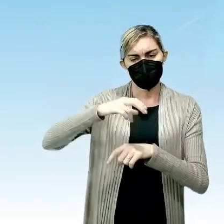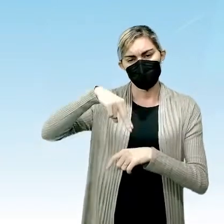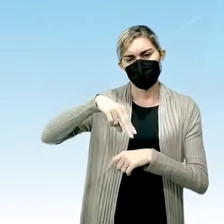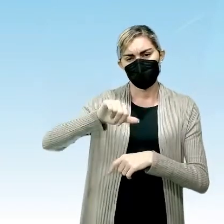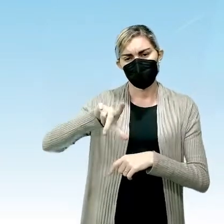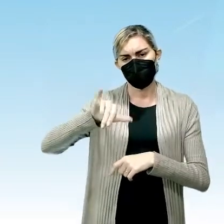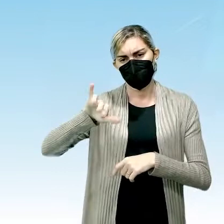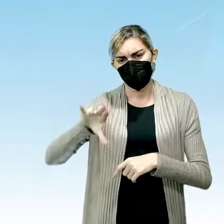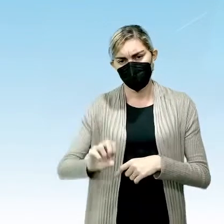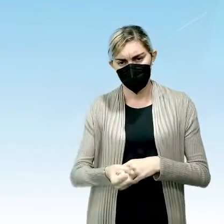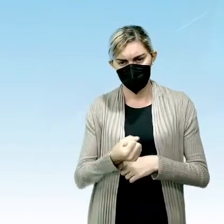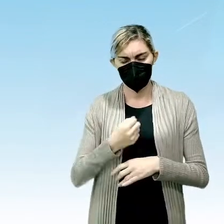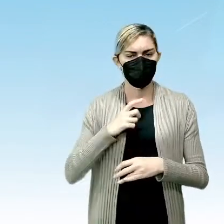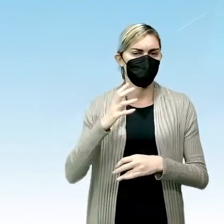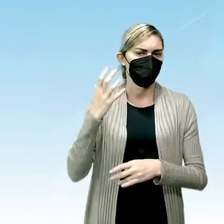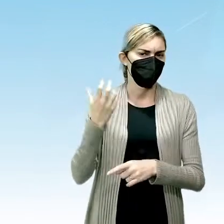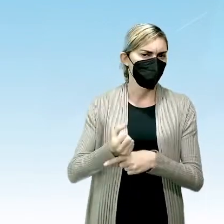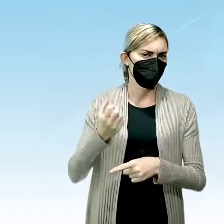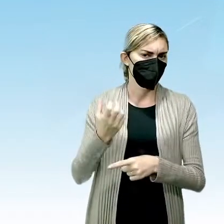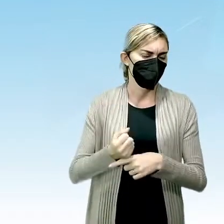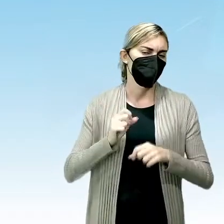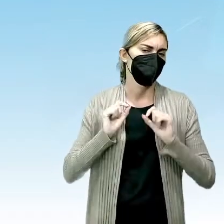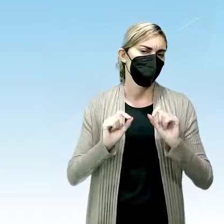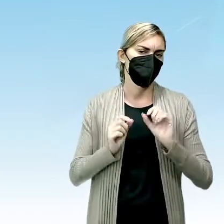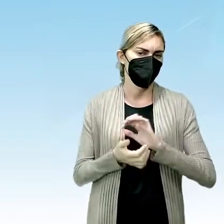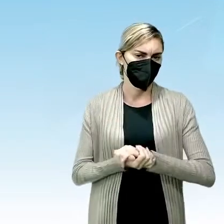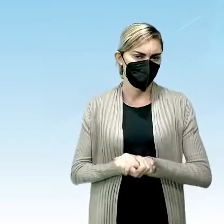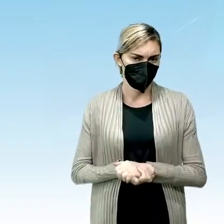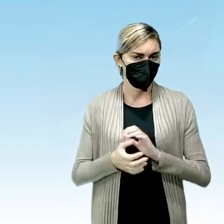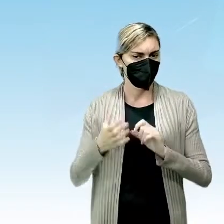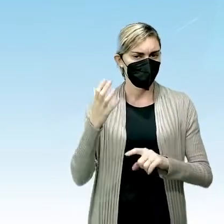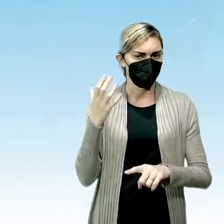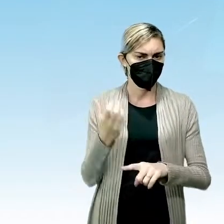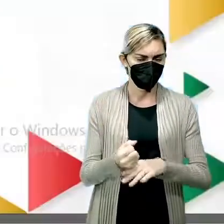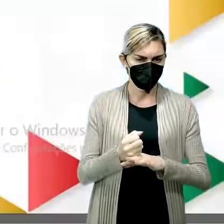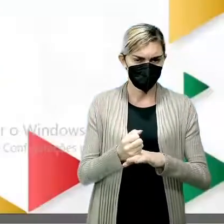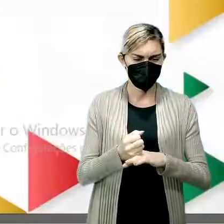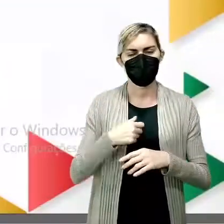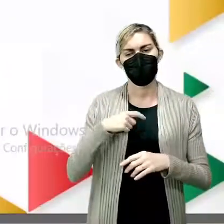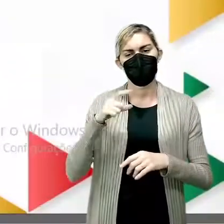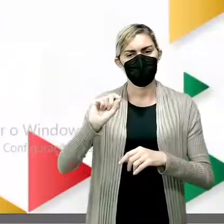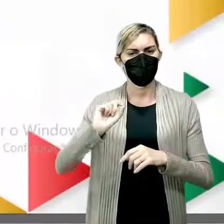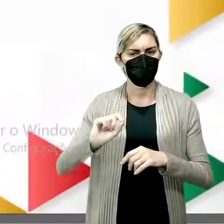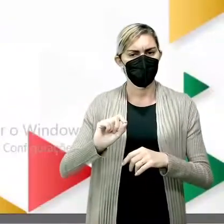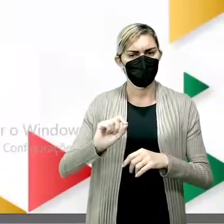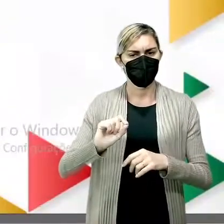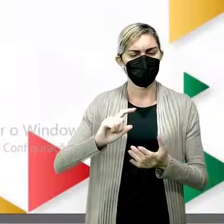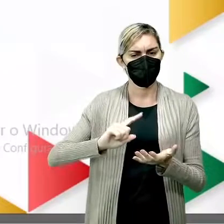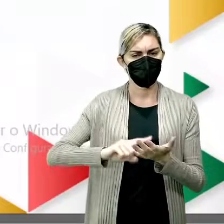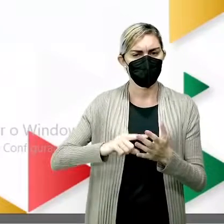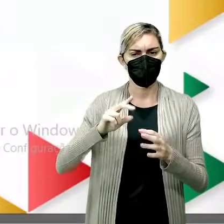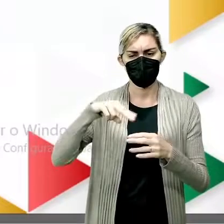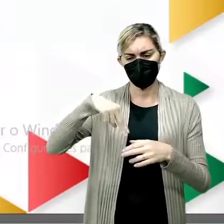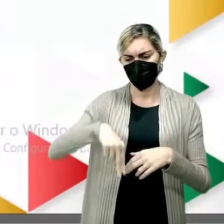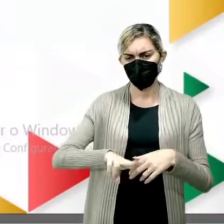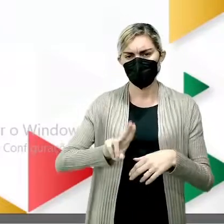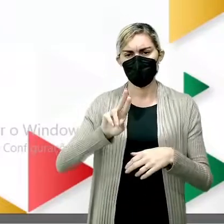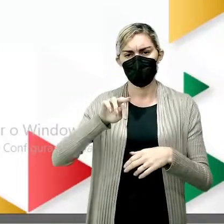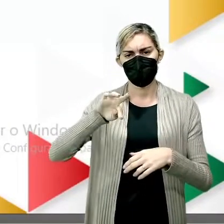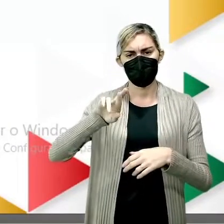dos carboidratos, olha só que legal. Um carboidrato, ele é um macronutriente que é